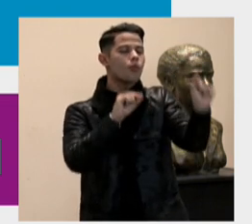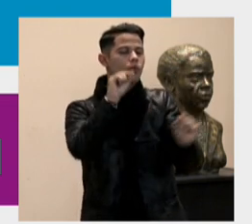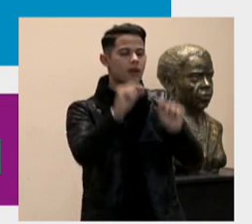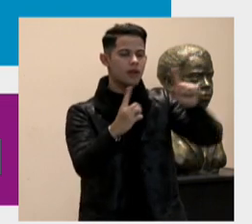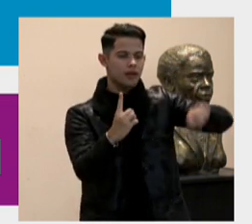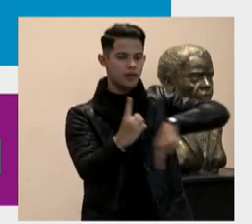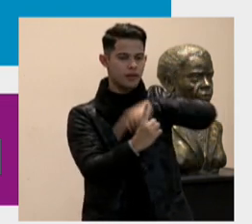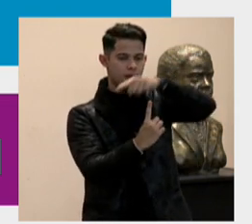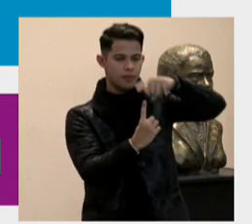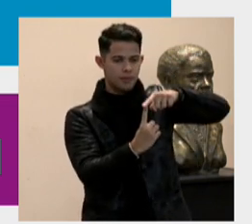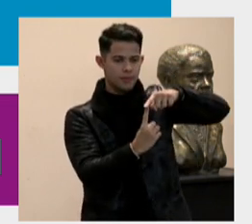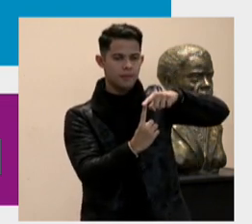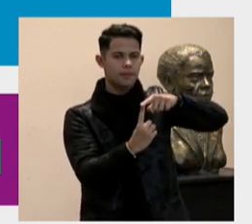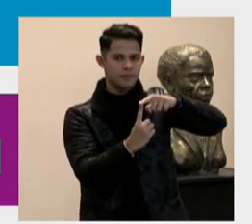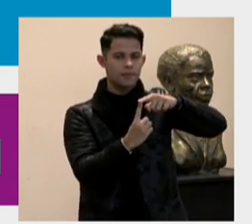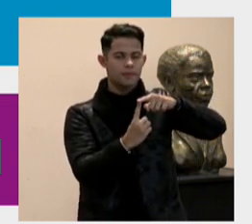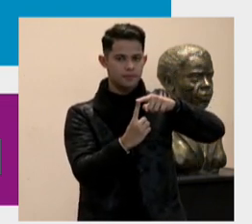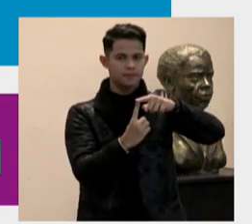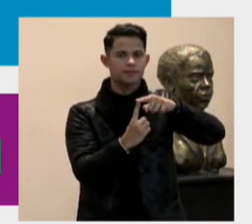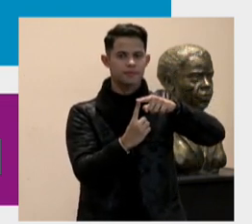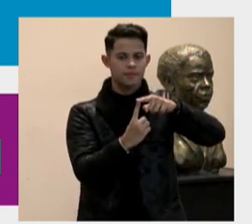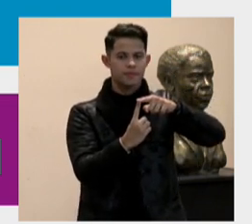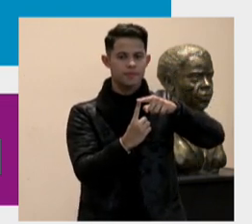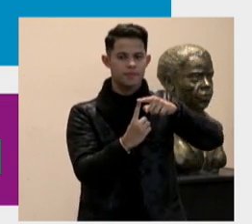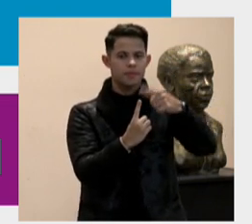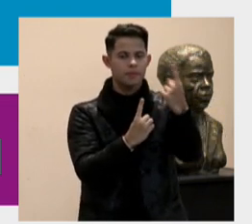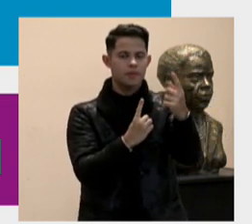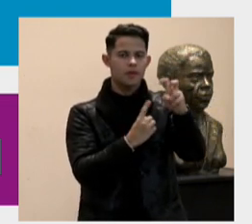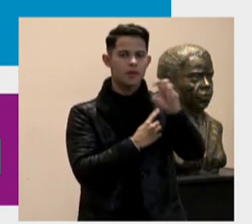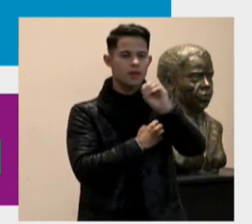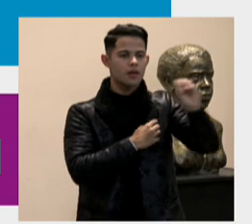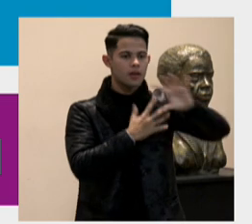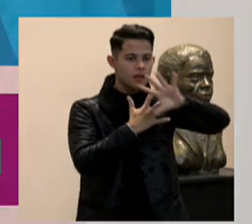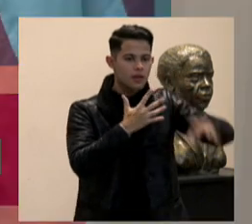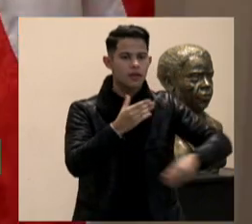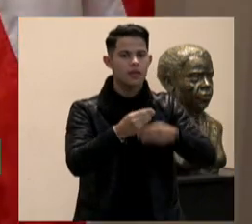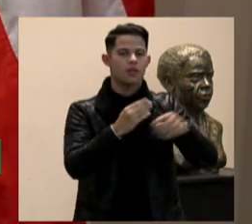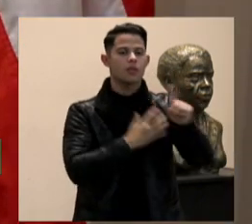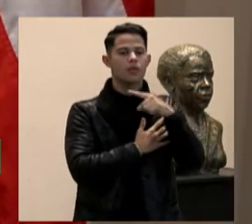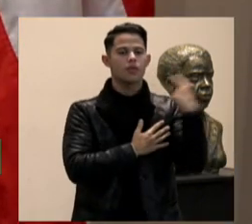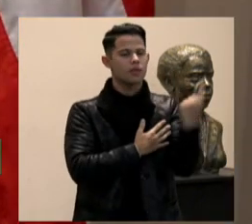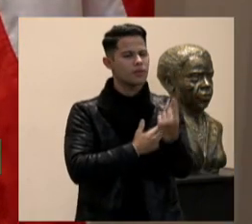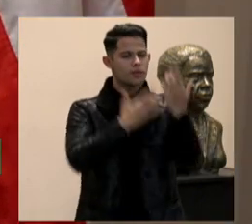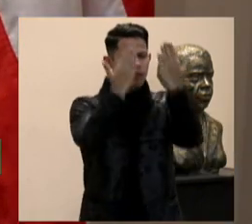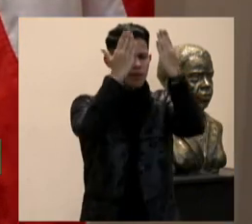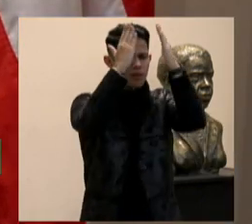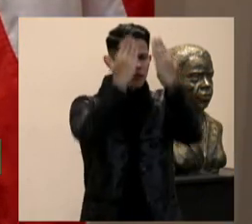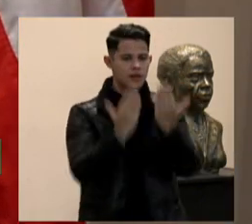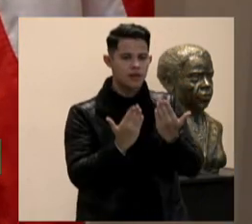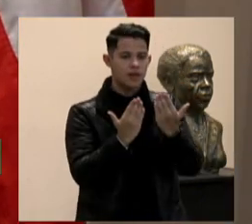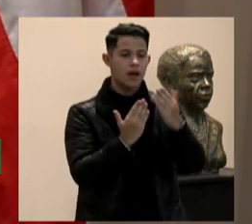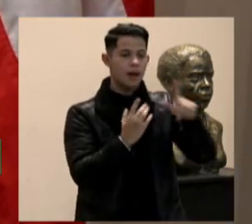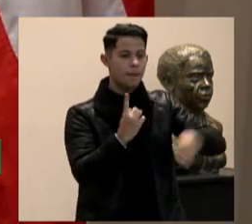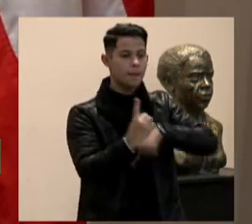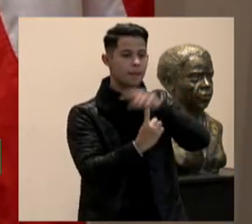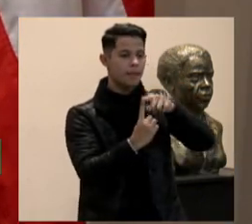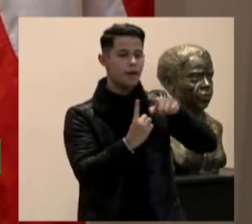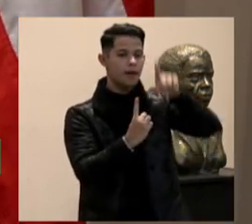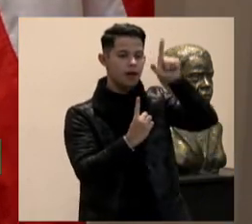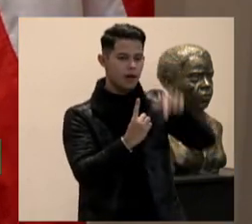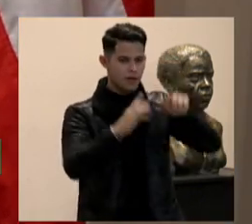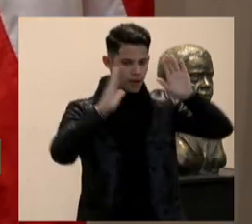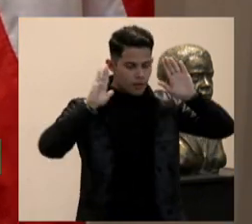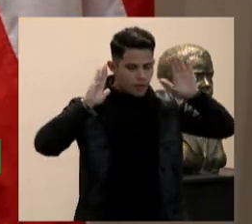das 1.500 emendas que a gente teve que analisar na plenária, a primeira delas era a questão da